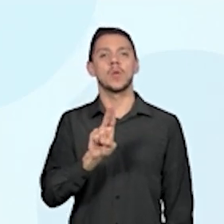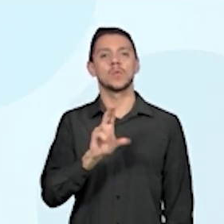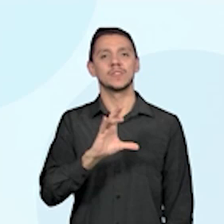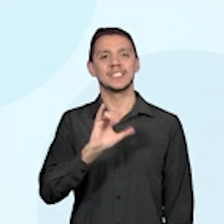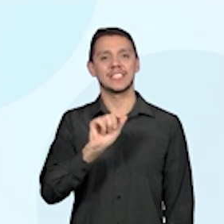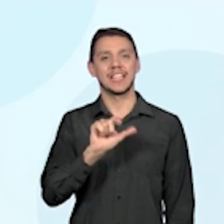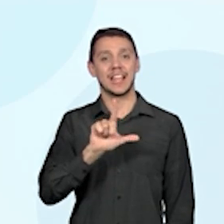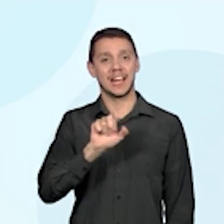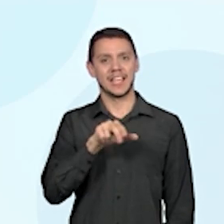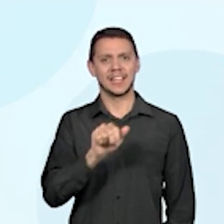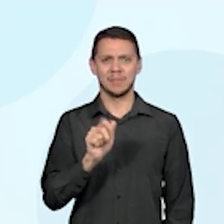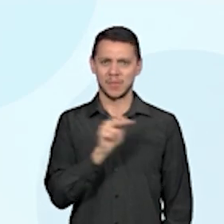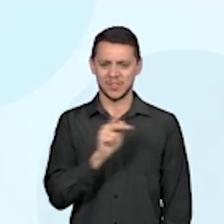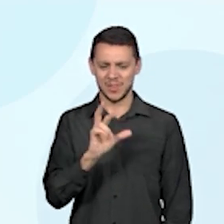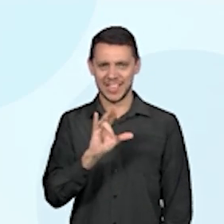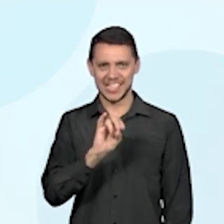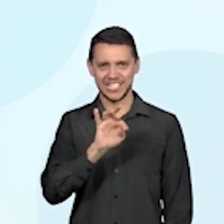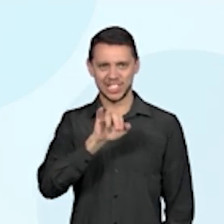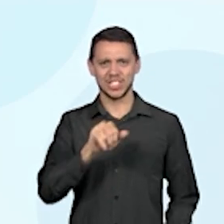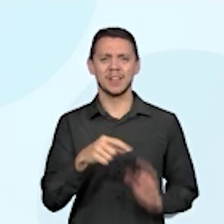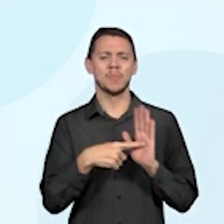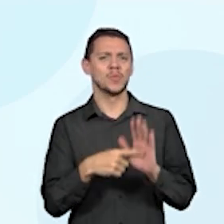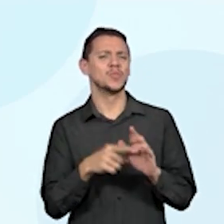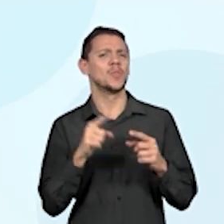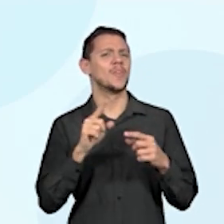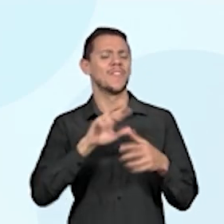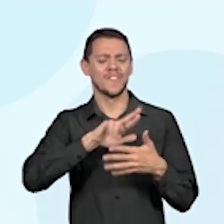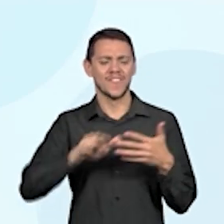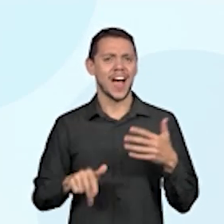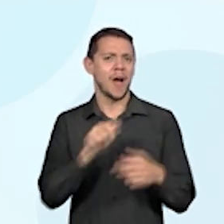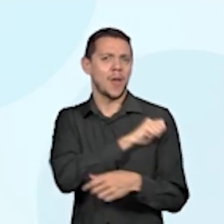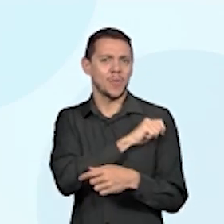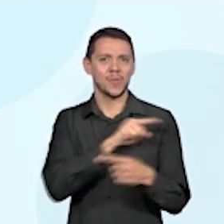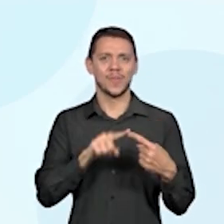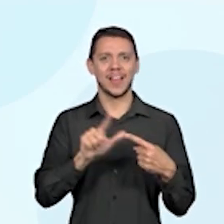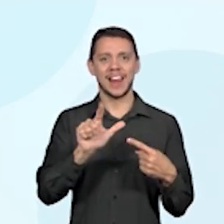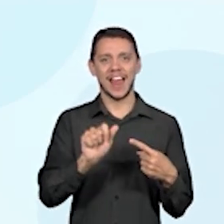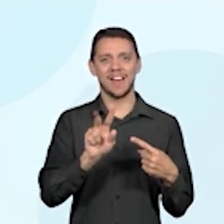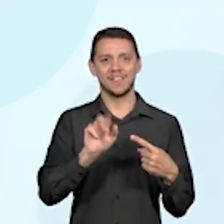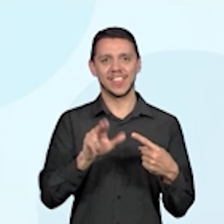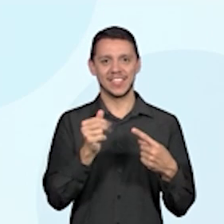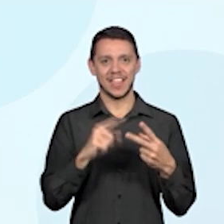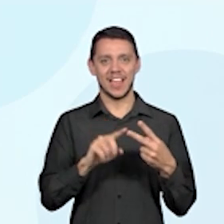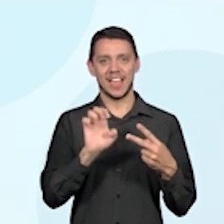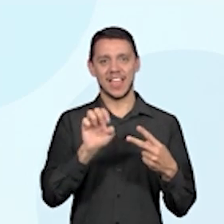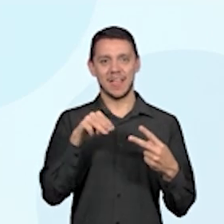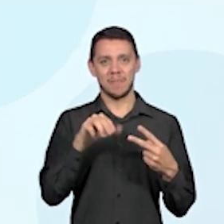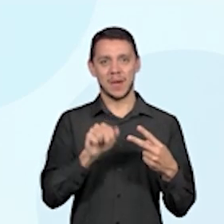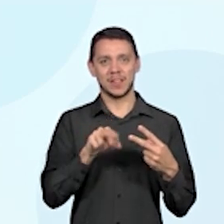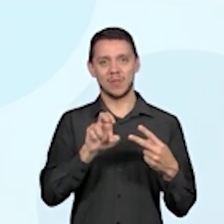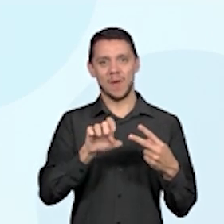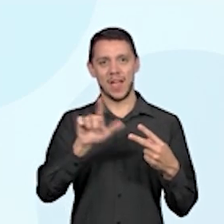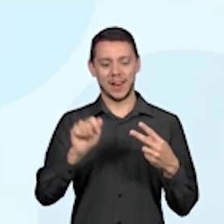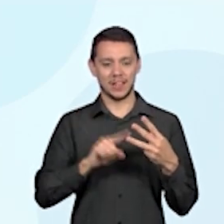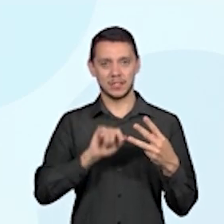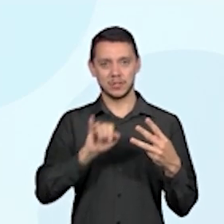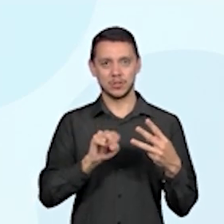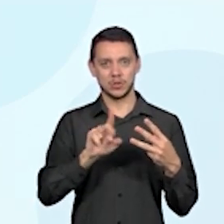de estudantes que estão com ela. A Lavínia, Emanuela, Júlia,